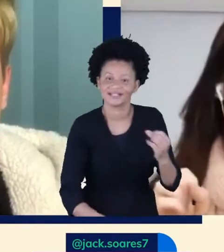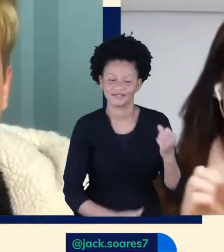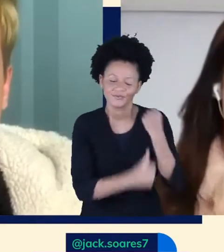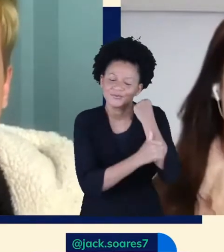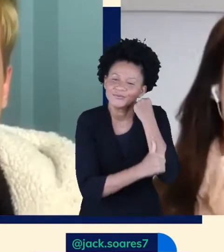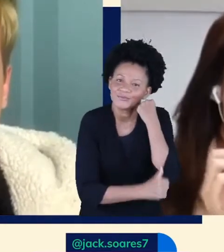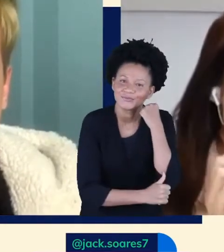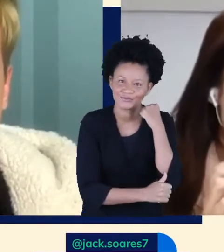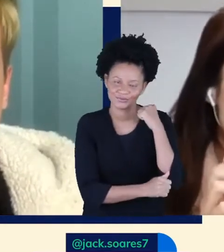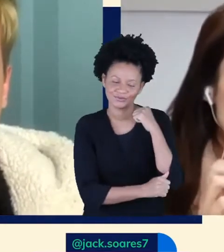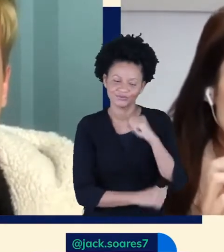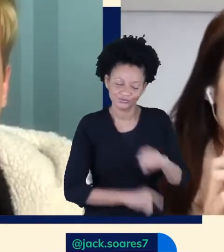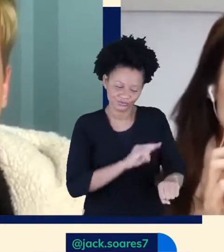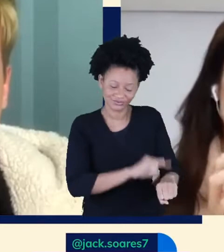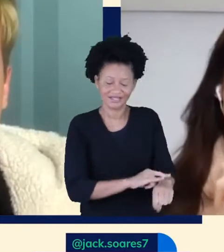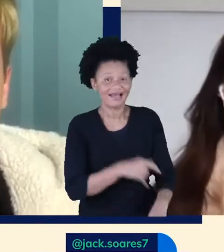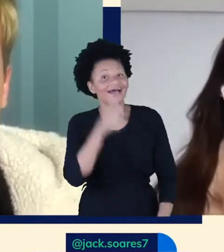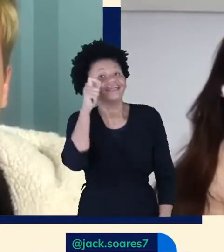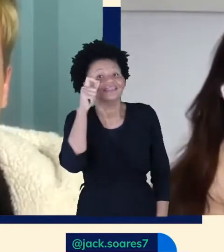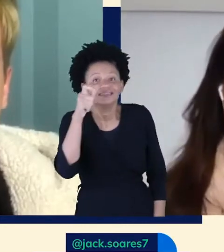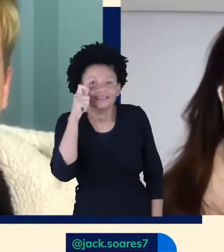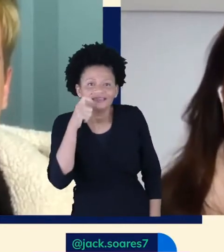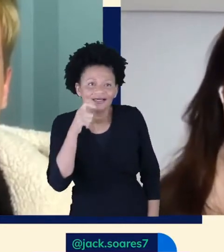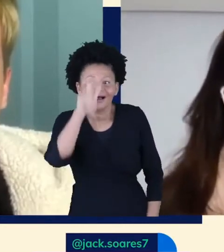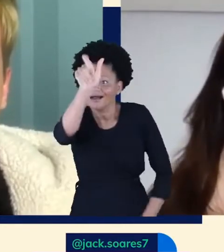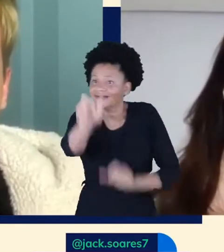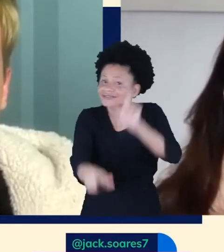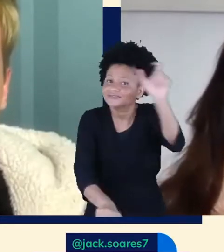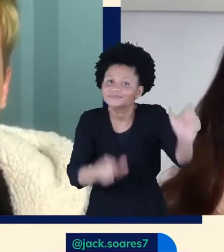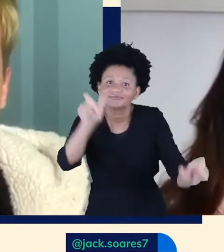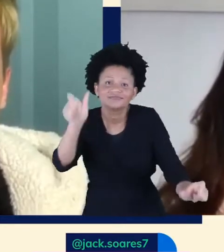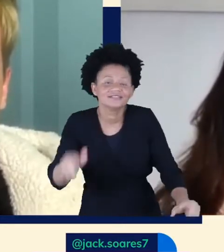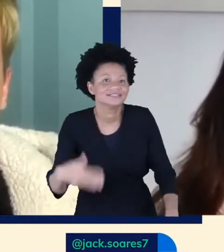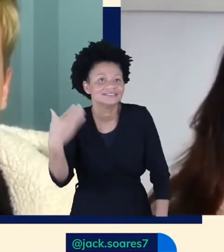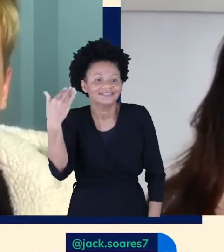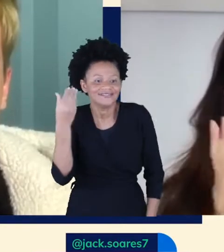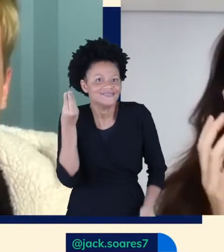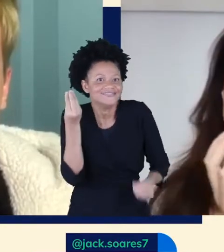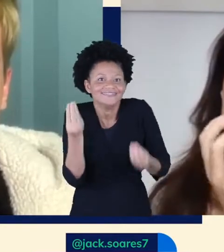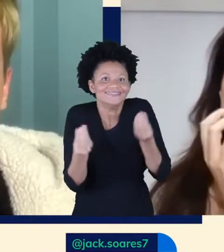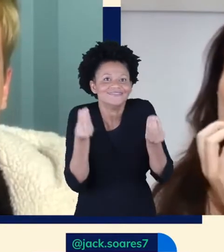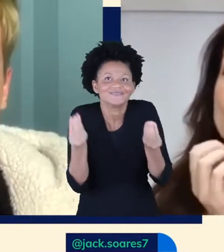Porque ela é uma coisa muito interessante, que as pessoas não